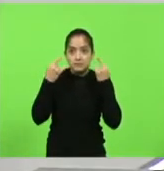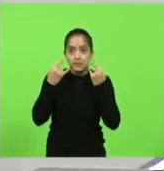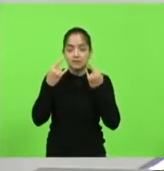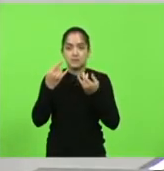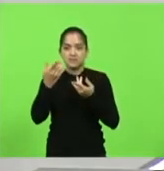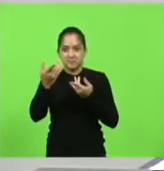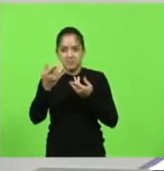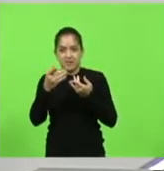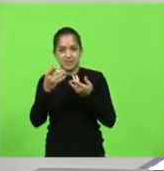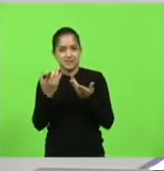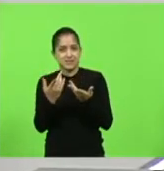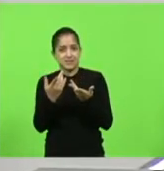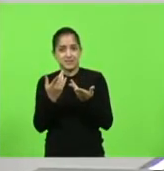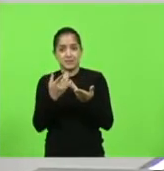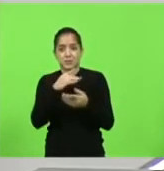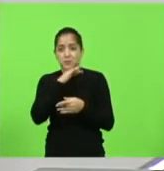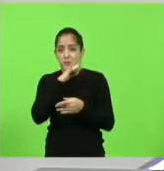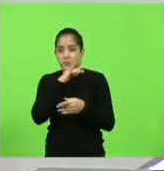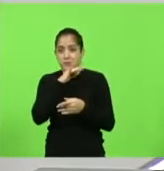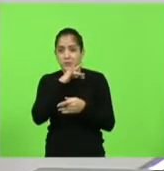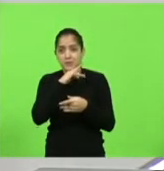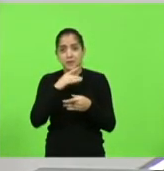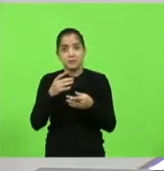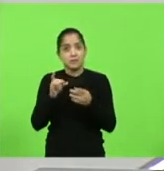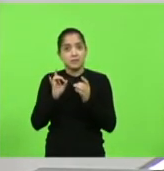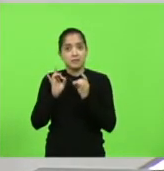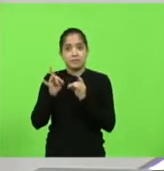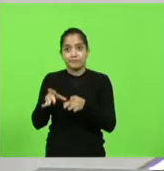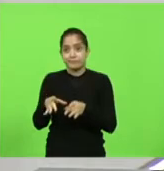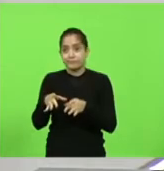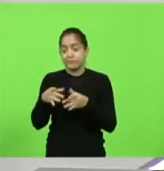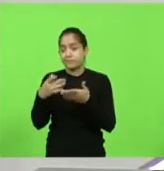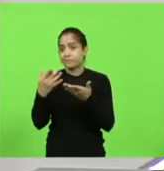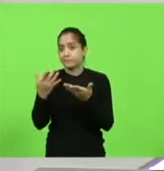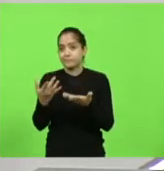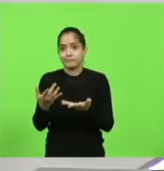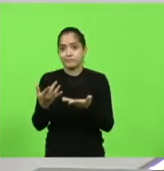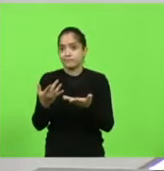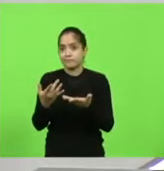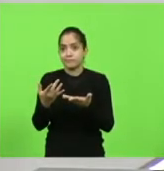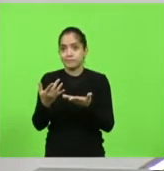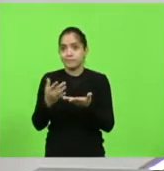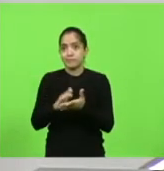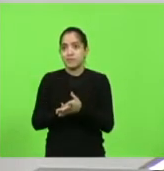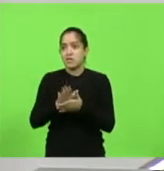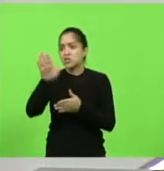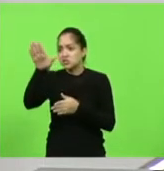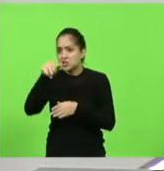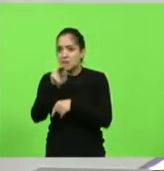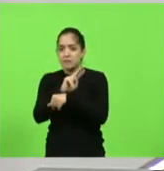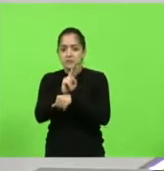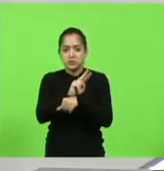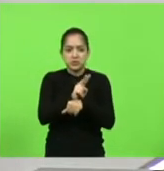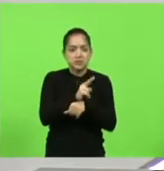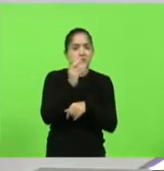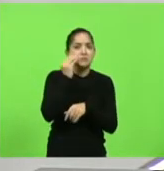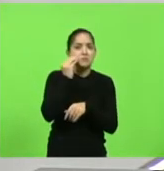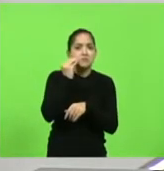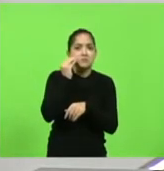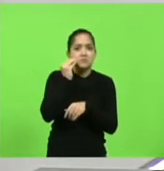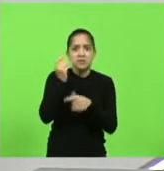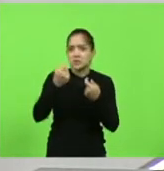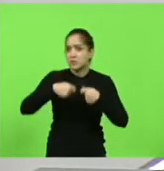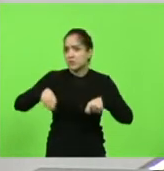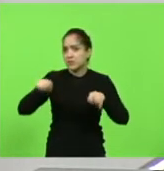a gente não precisa se enganar. Não precisa nem chamar a vigilância sanitária para fazer um teste, para